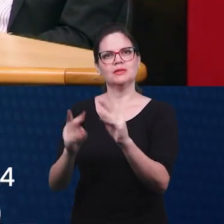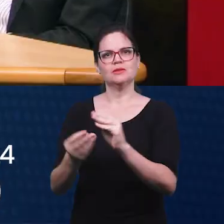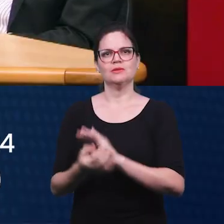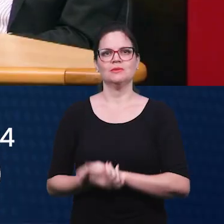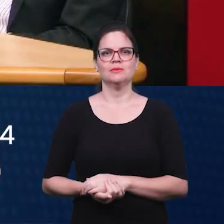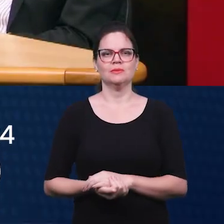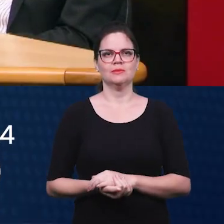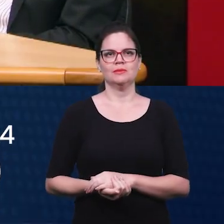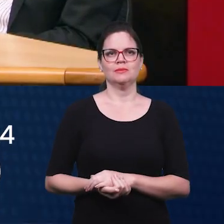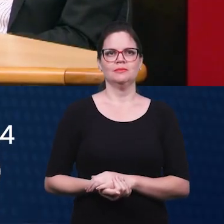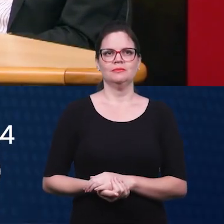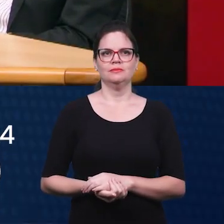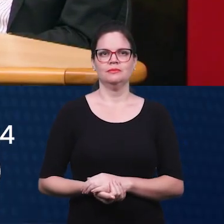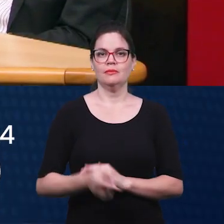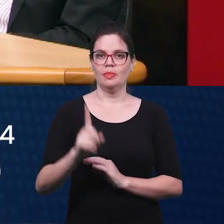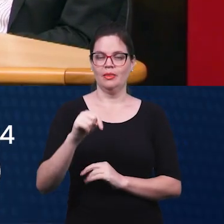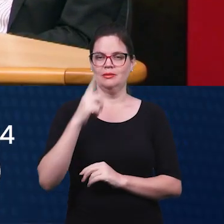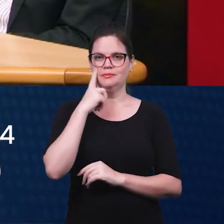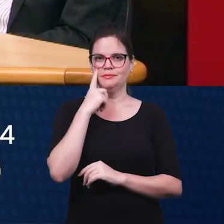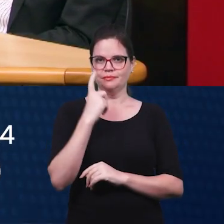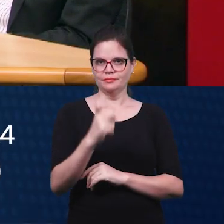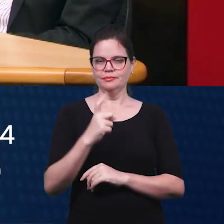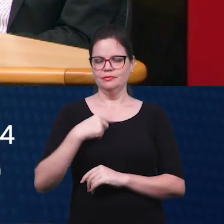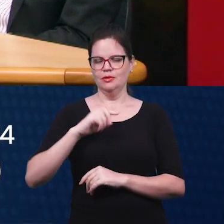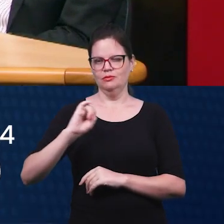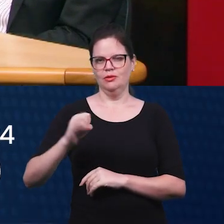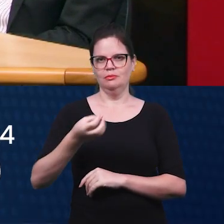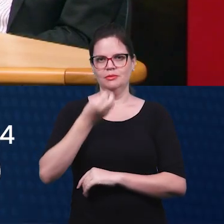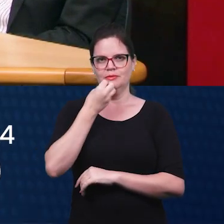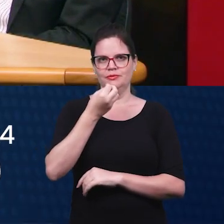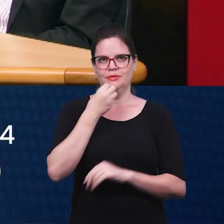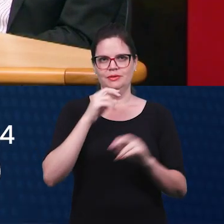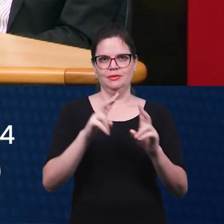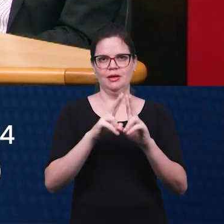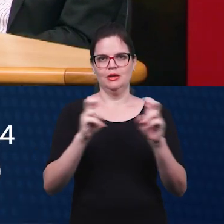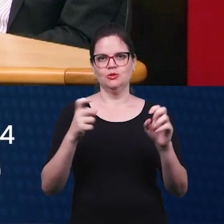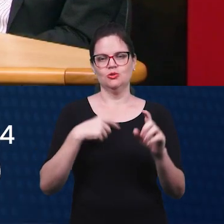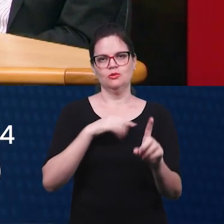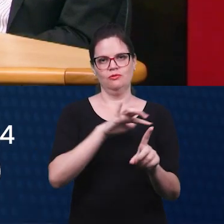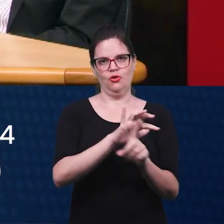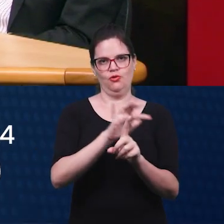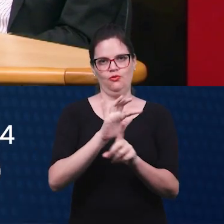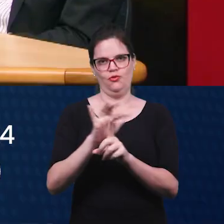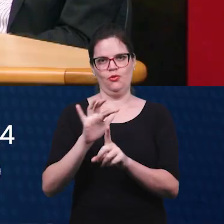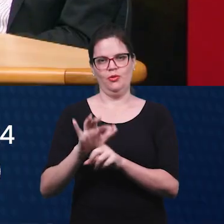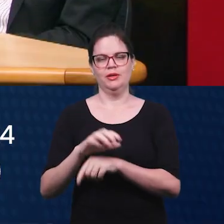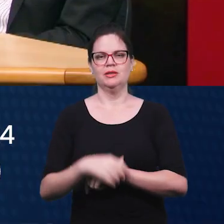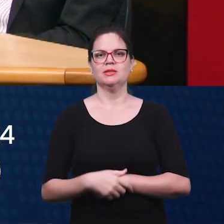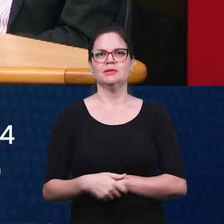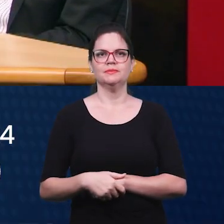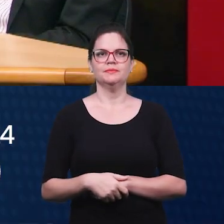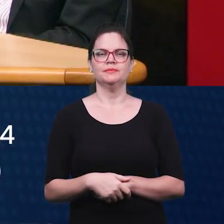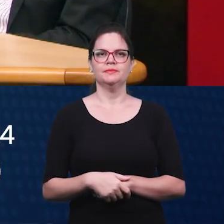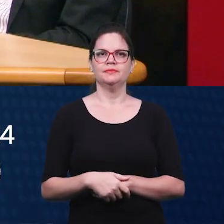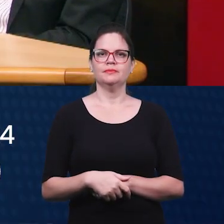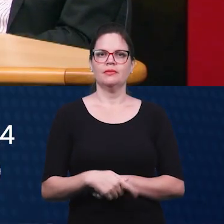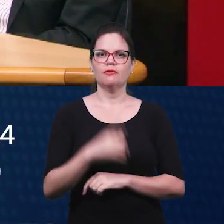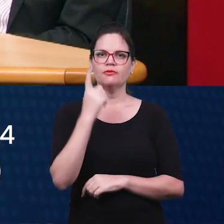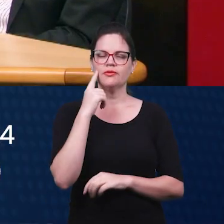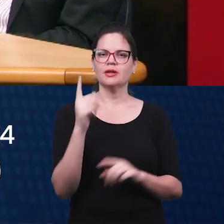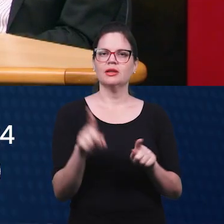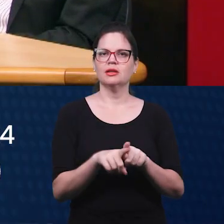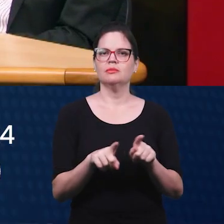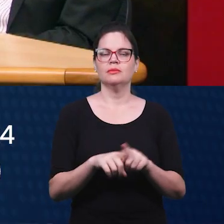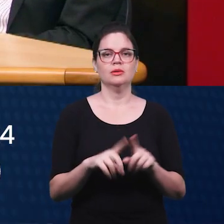É interessante notarmos, aproveitar essa linguagem, né, de influência e influenciadores, notar também,